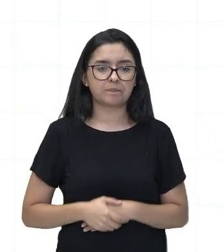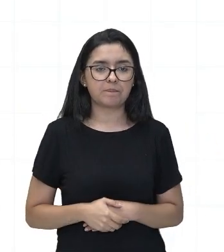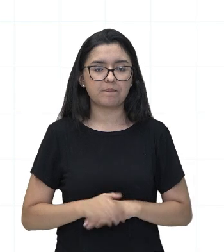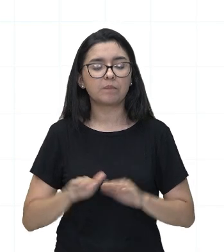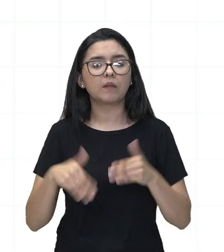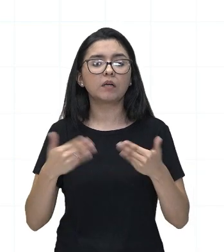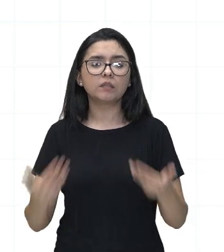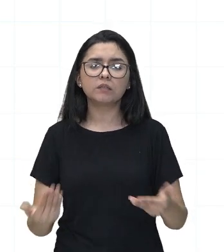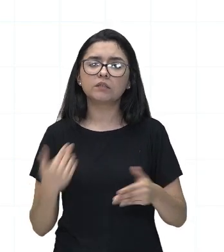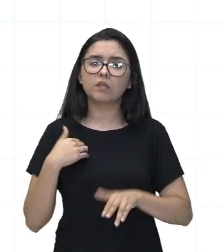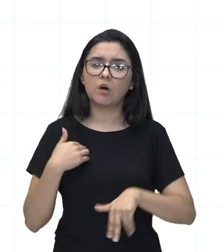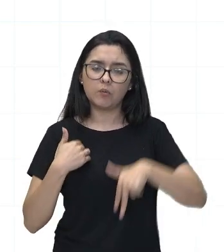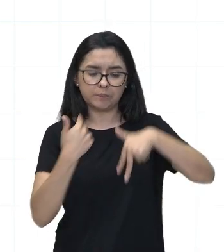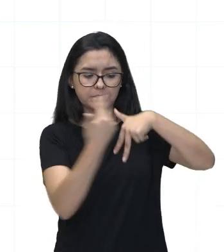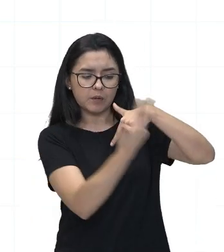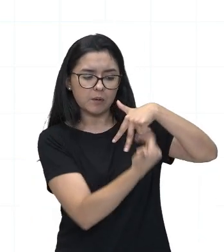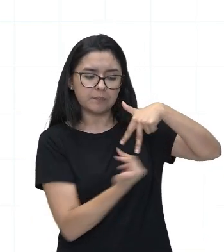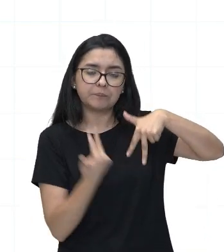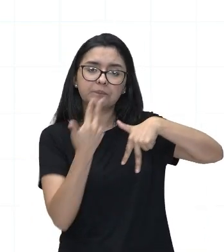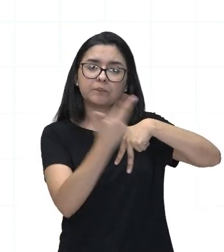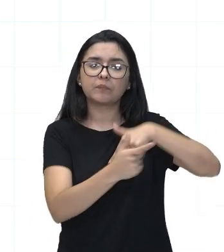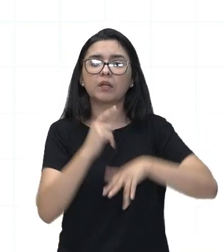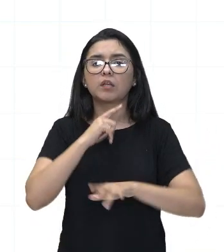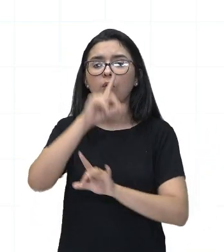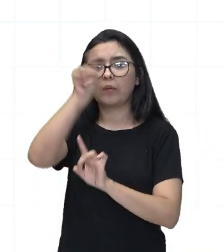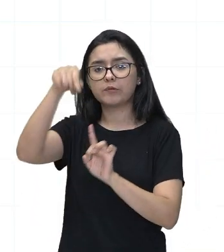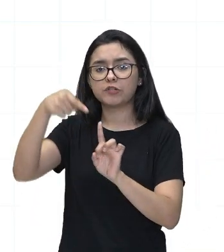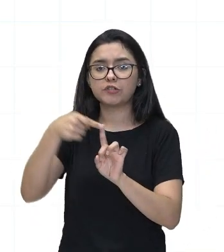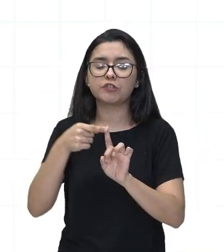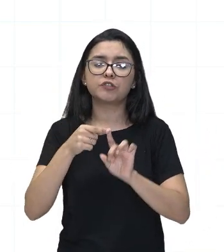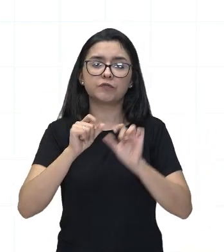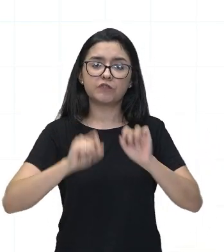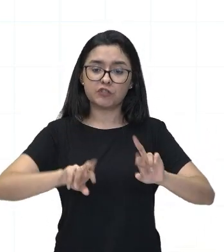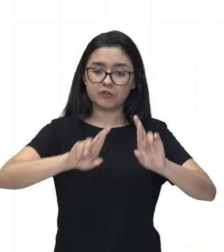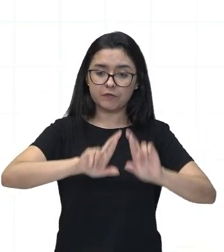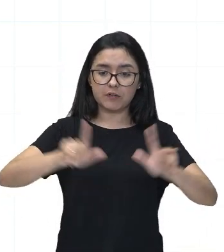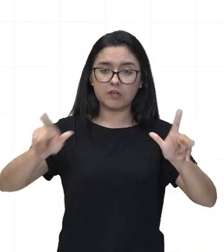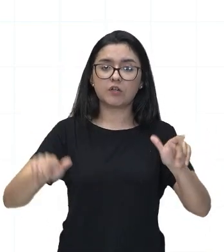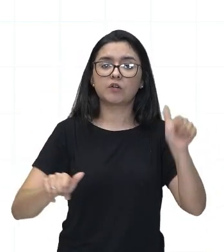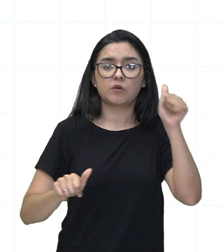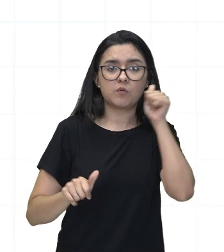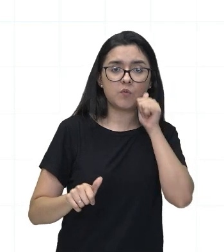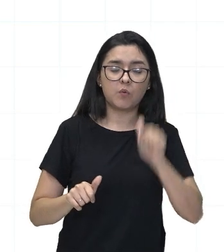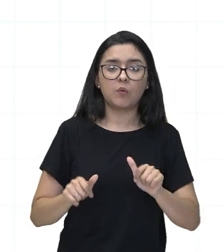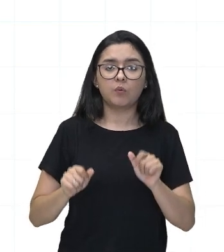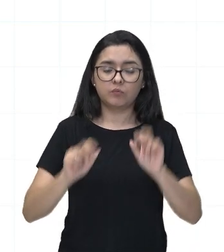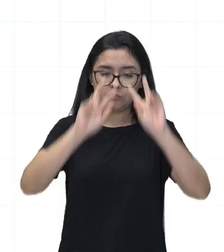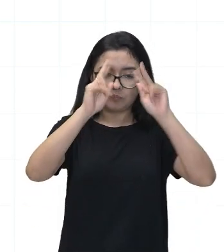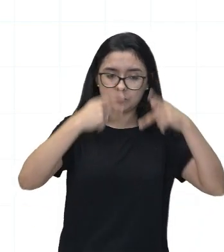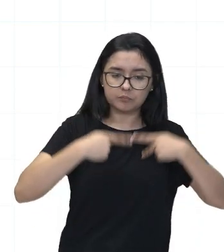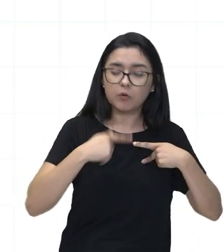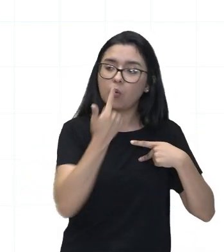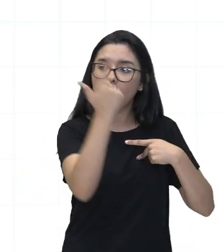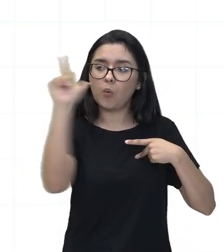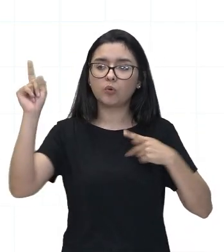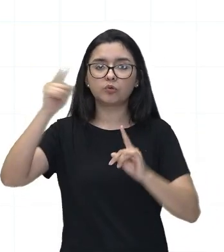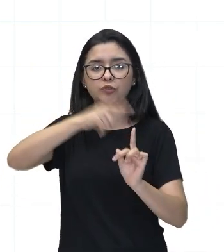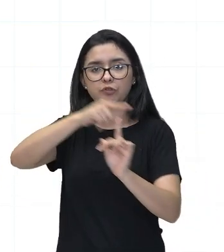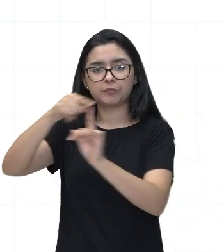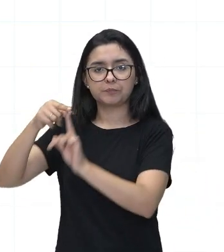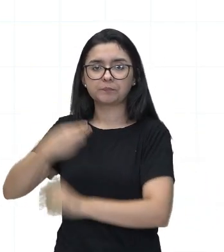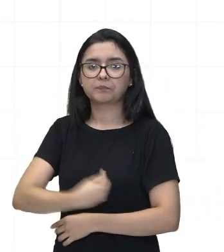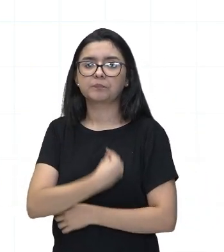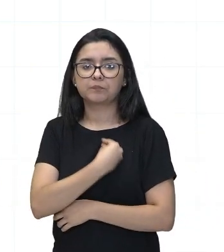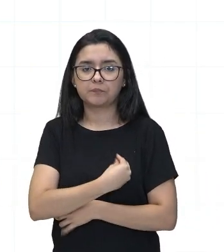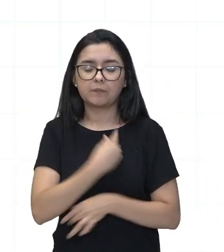A pintura corporal possui a função de diferenciação do homem com outros seres da natureza. E o ato